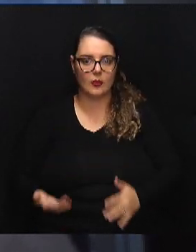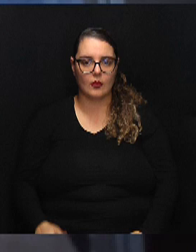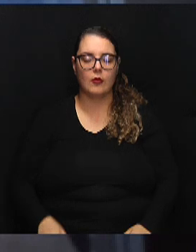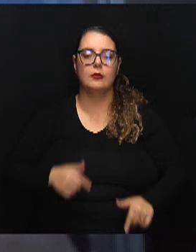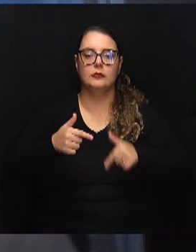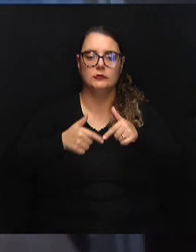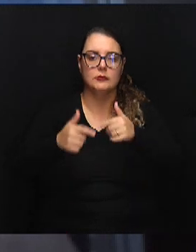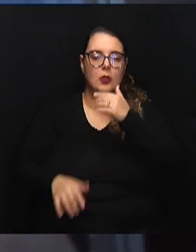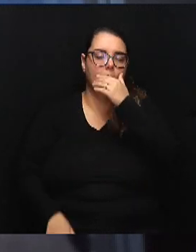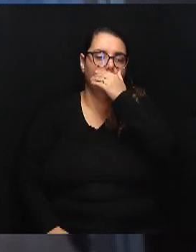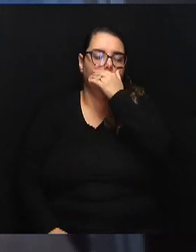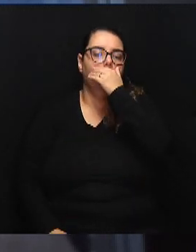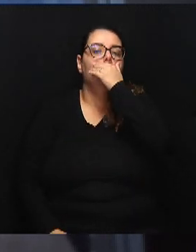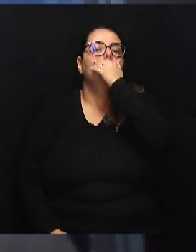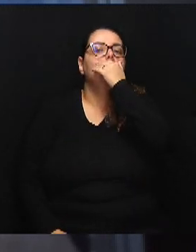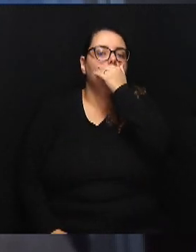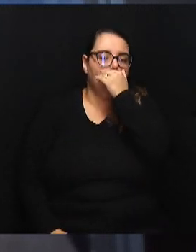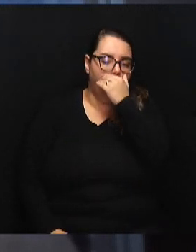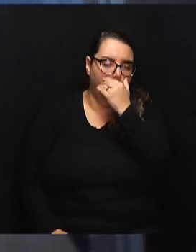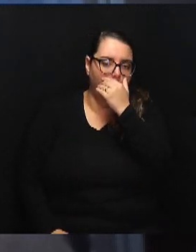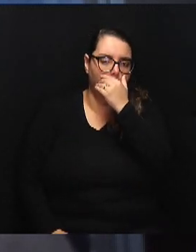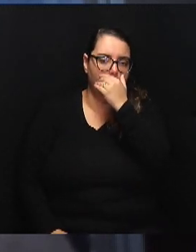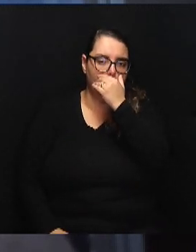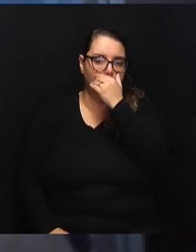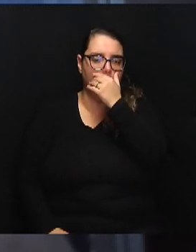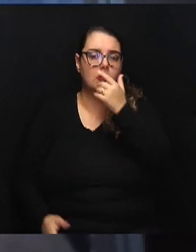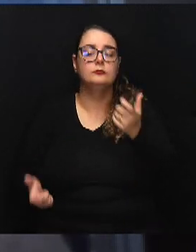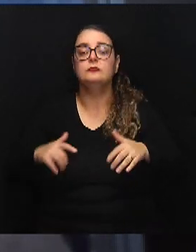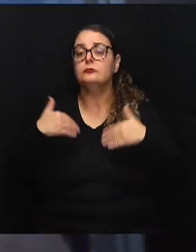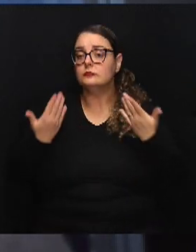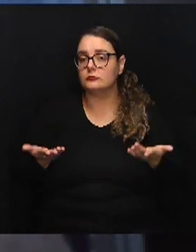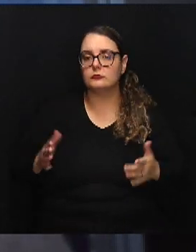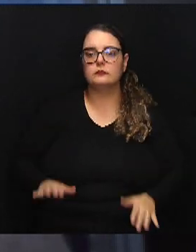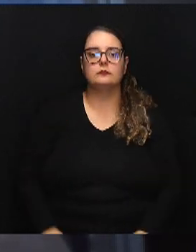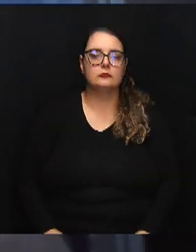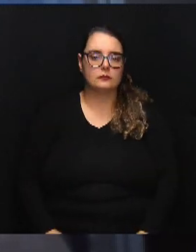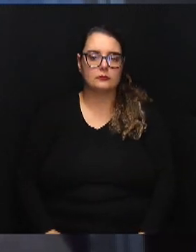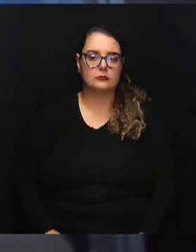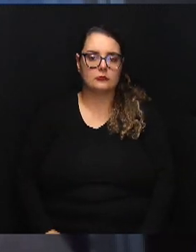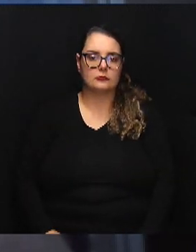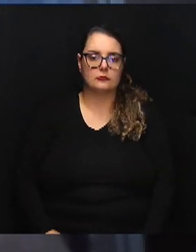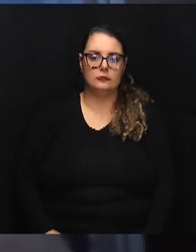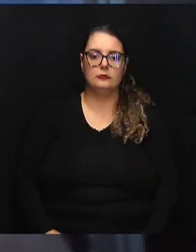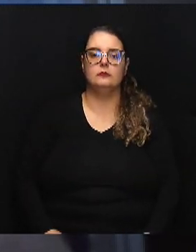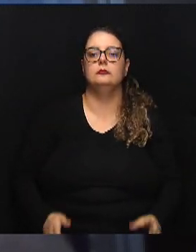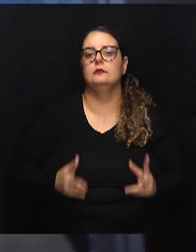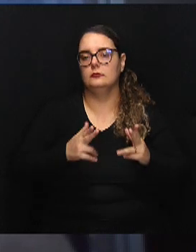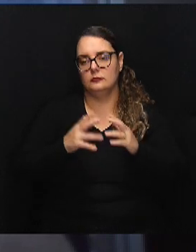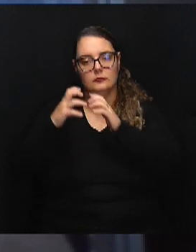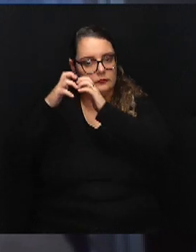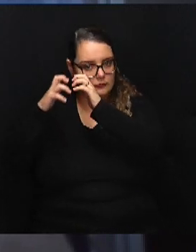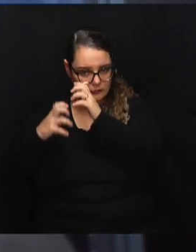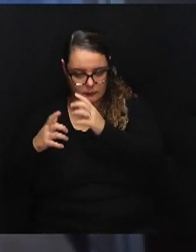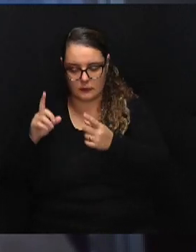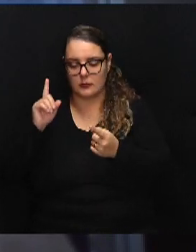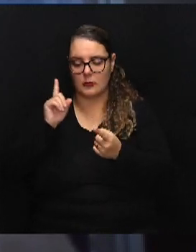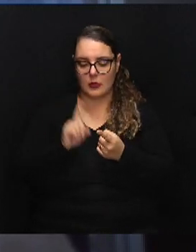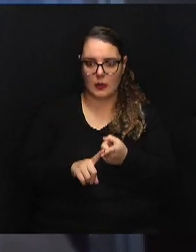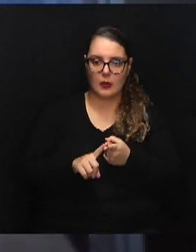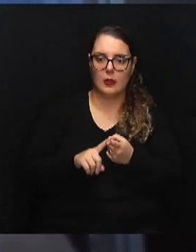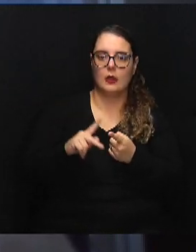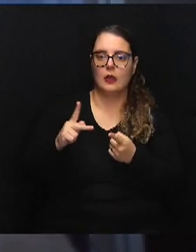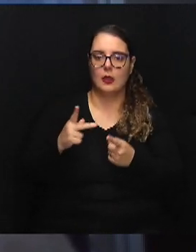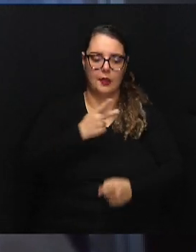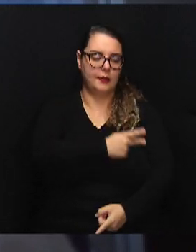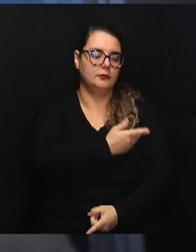trabalhar efetivamente para redução, né? Então, quais são eles? Aí são os mesmos do AVC, né? Então, a gente tem a